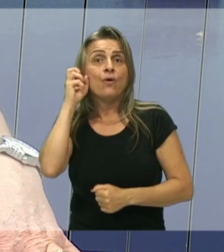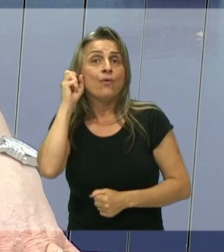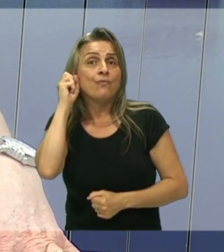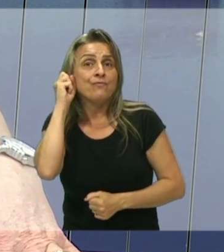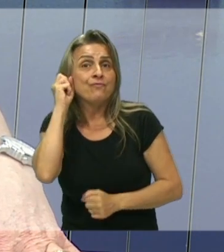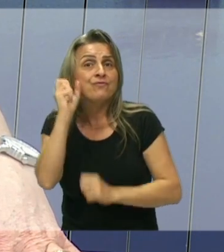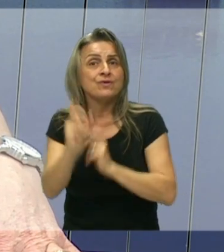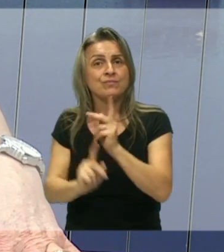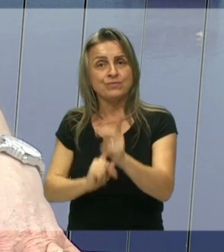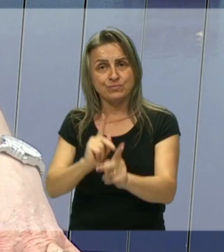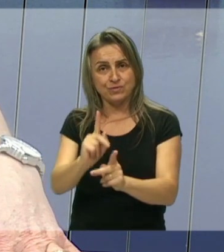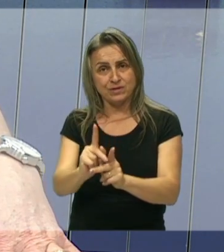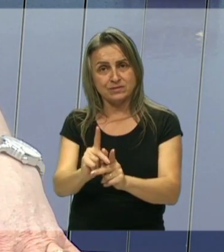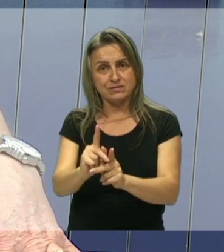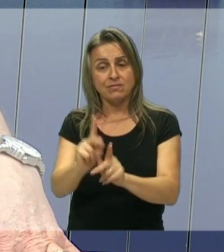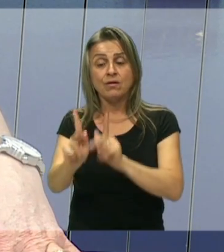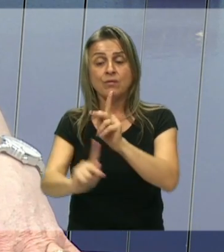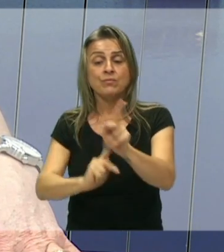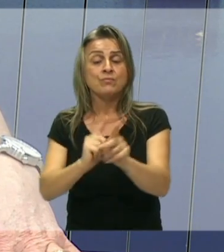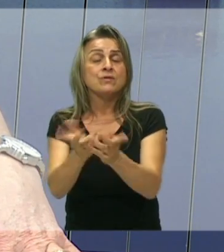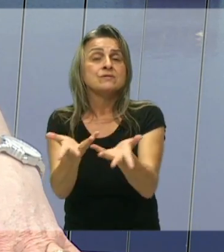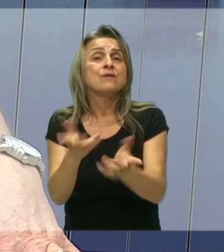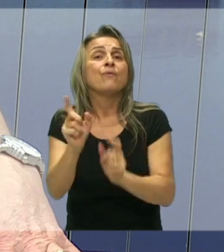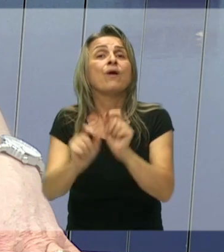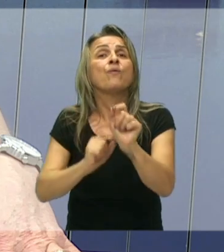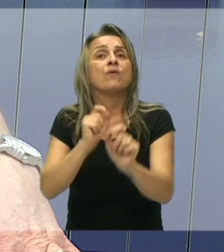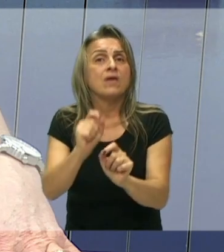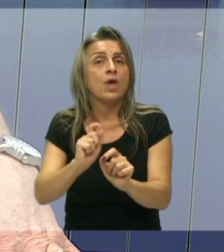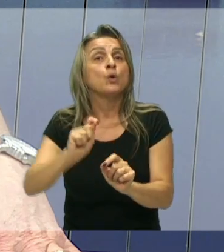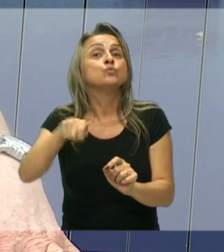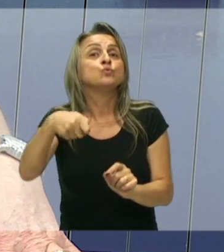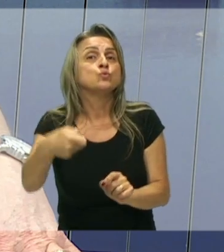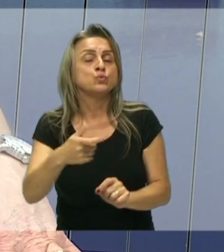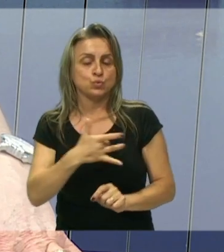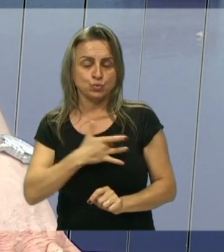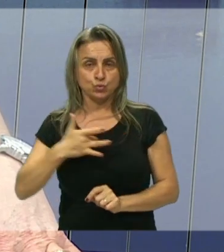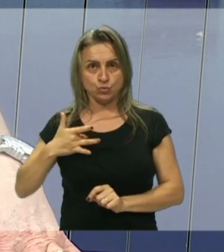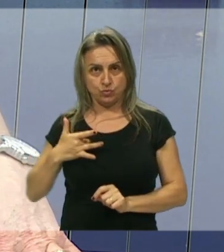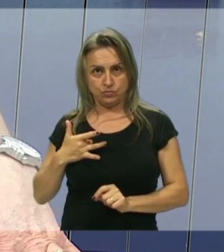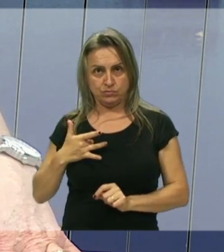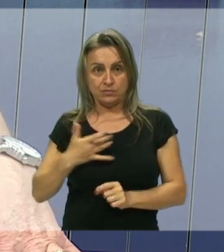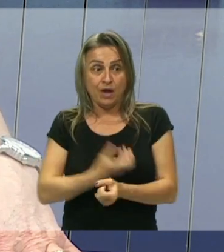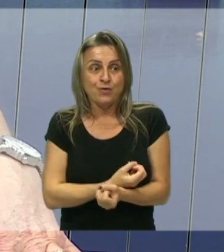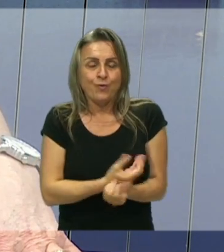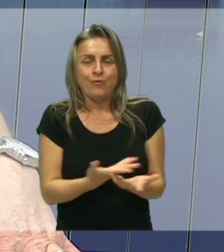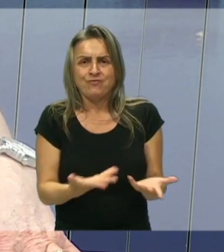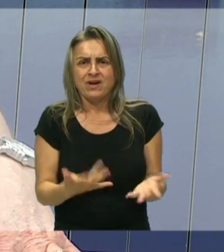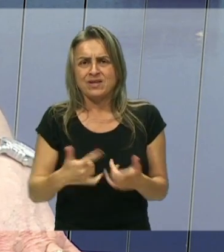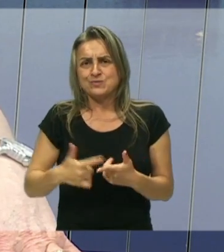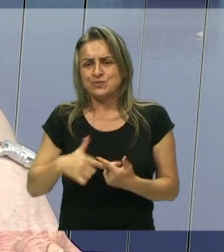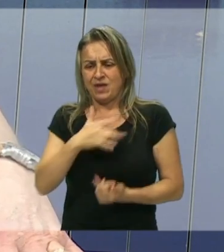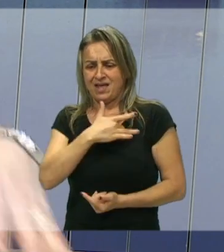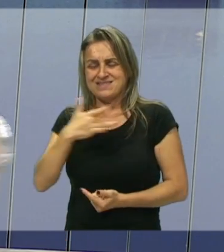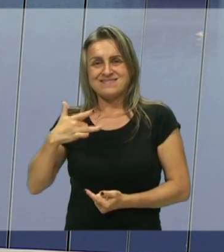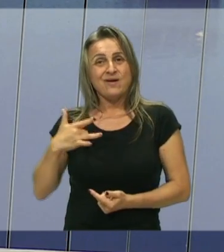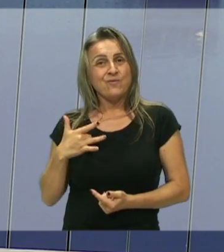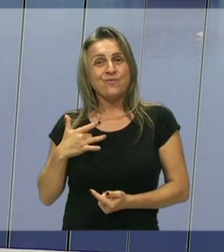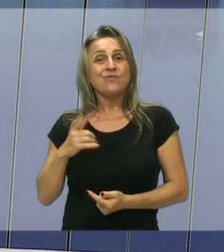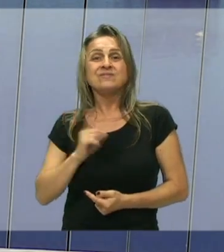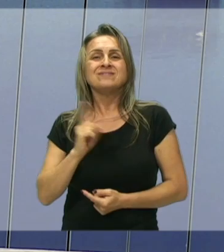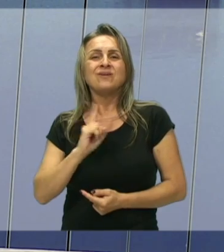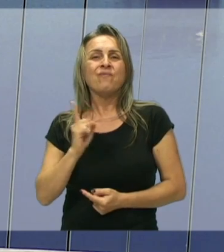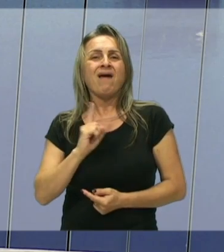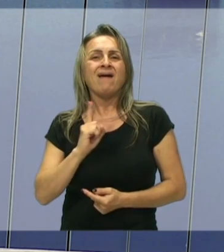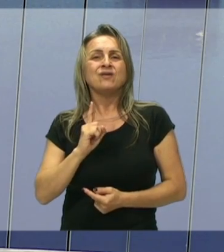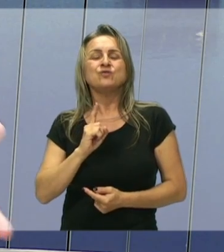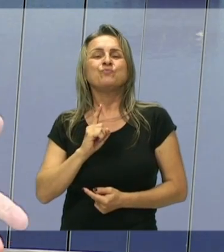Porque a saúde, ela não pode ser feita como algo que cai de cima para baixo. Ela tem que também